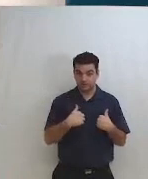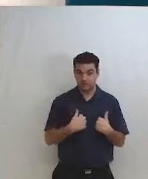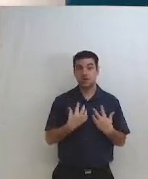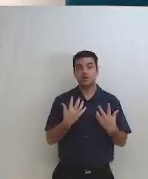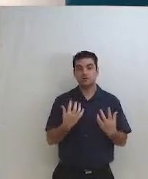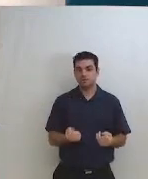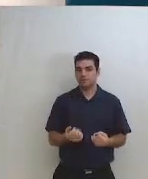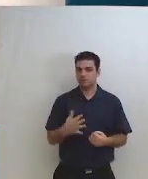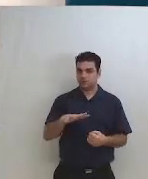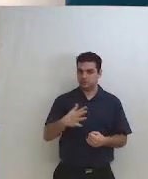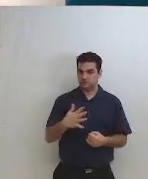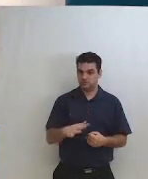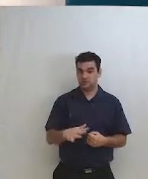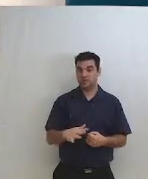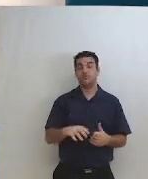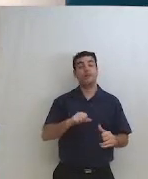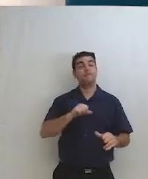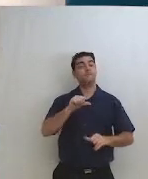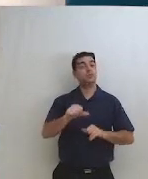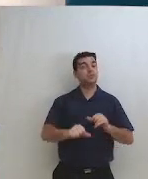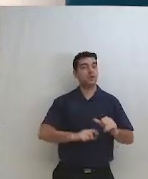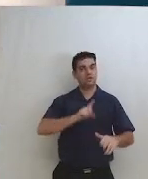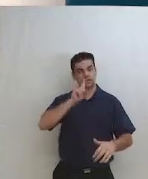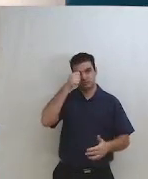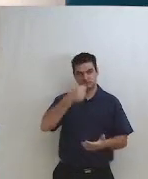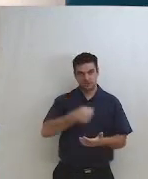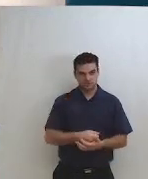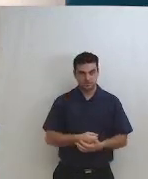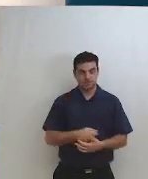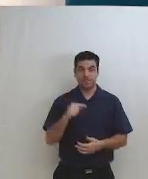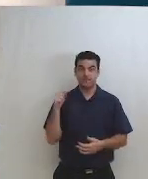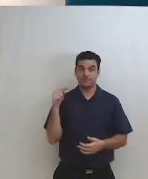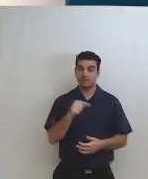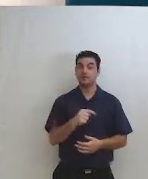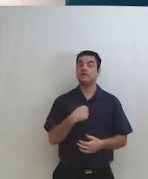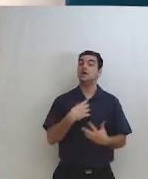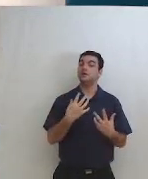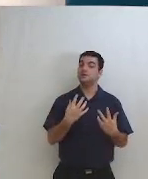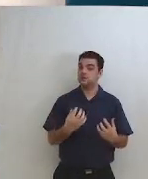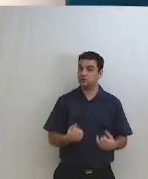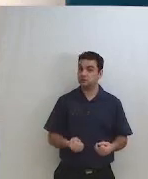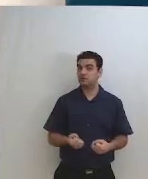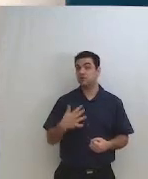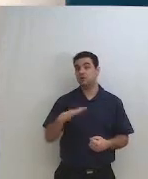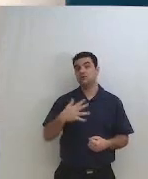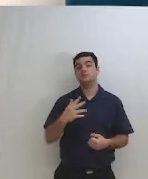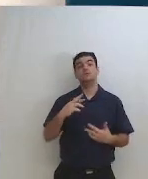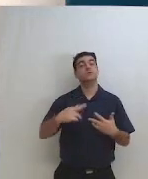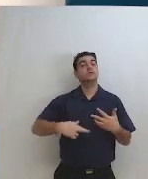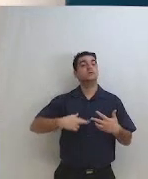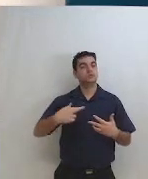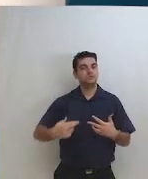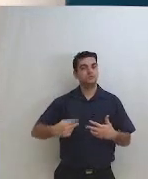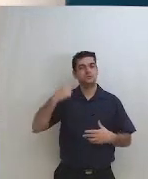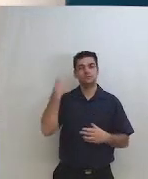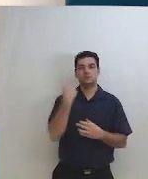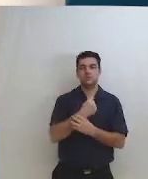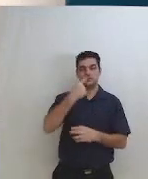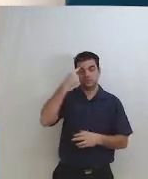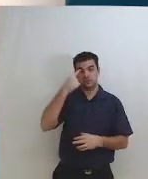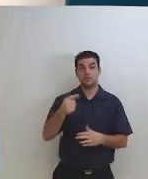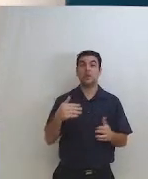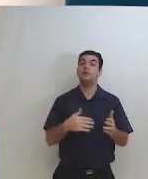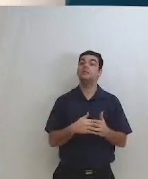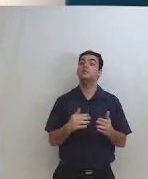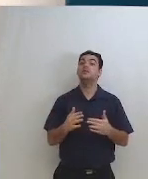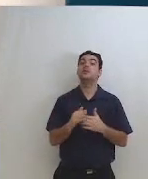para, reconsiderando a decisão monocrática, dar parcial provimento ao recurso ordinário e mandato de segurança, limitando a requisição dos